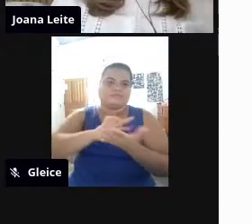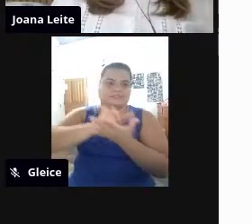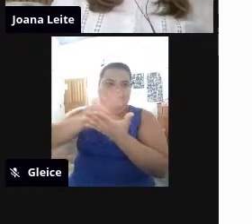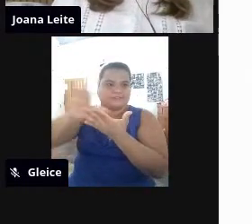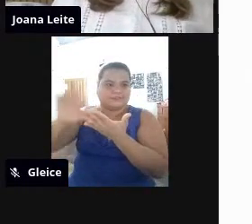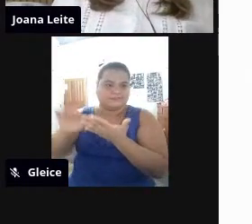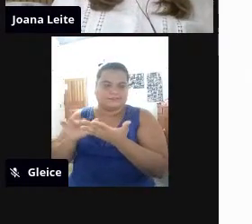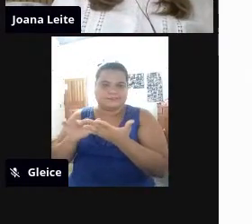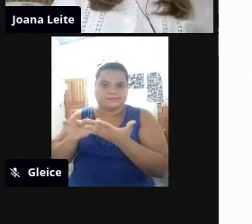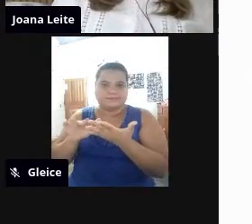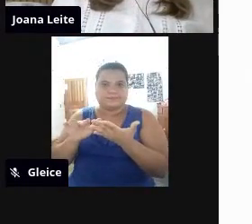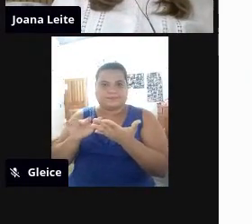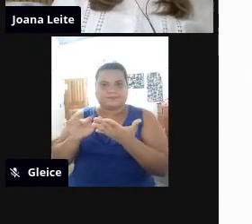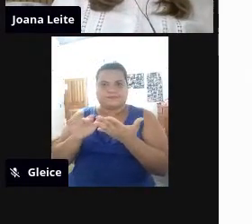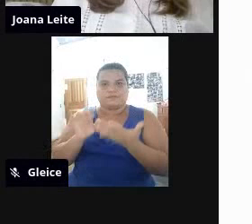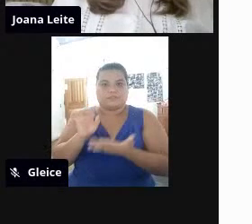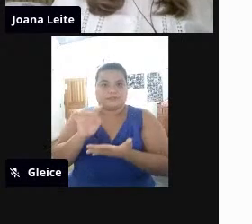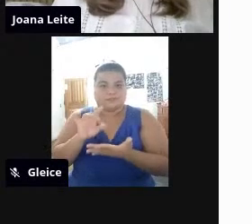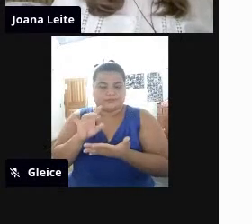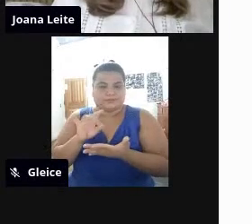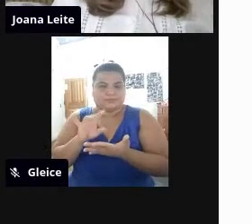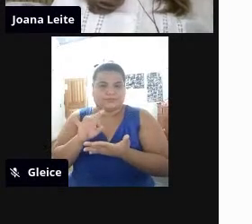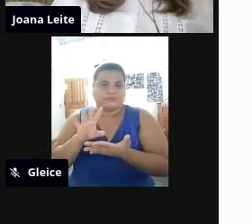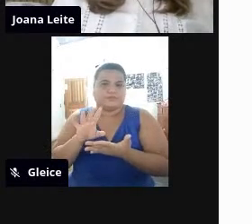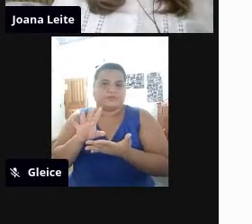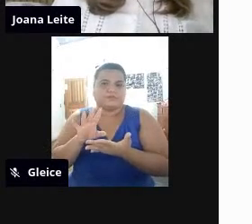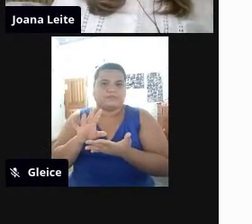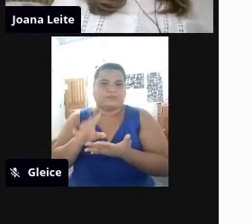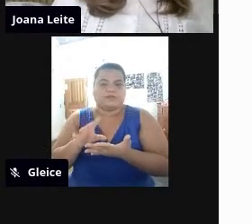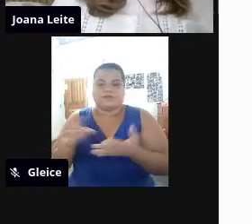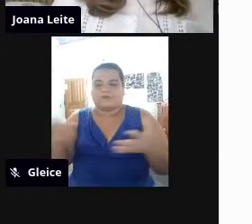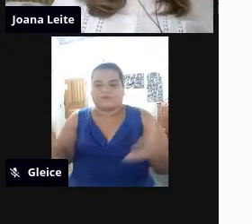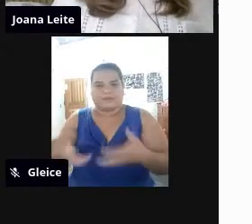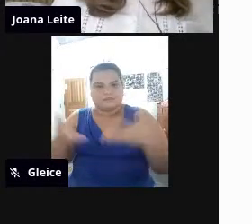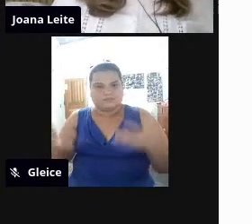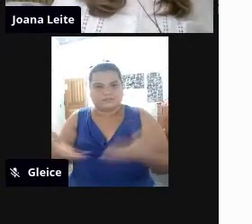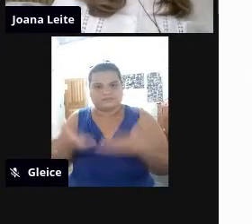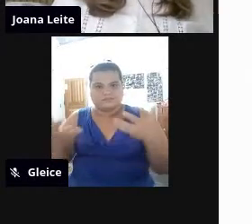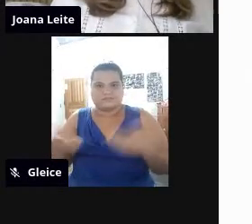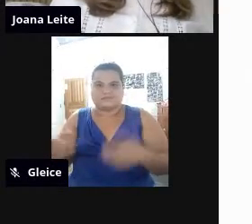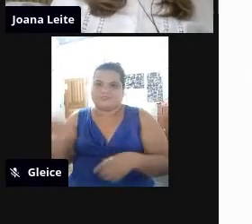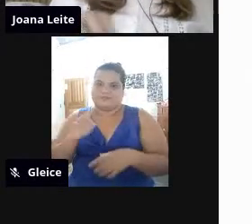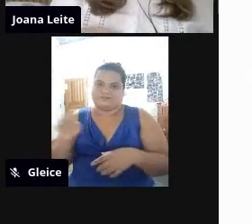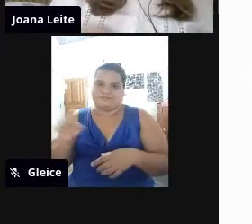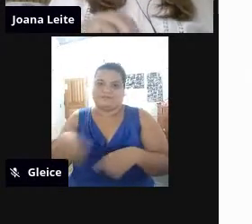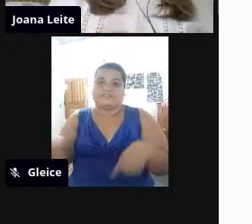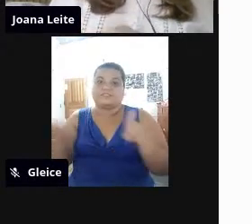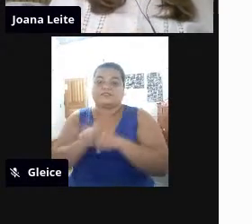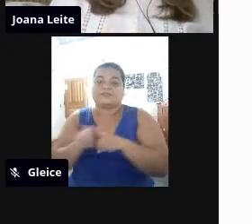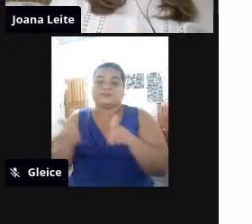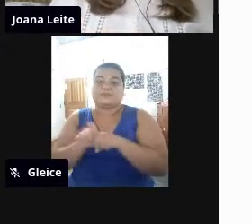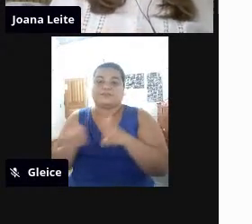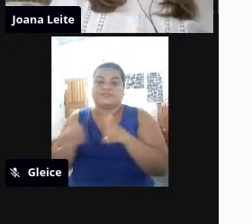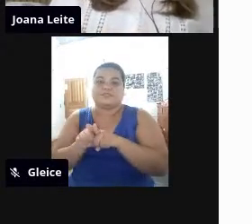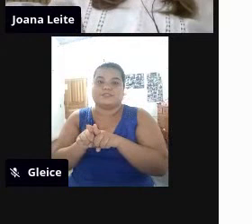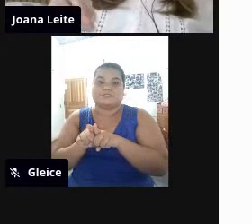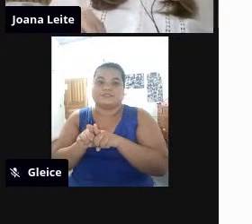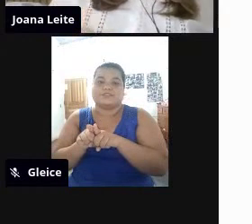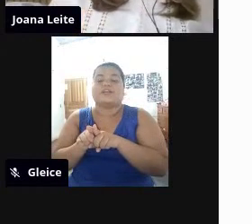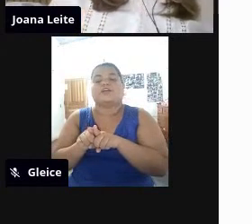somente em alimentos naturais, né? Eles estão mais presentes, na verdade, nos produtos